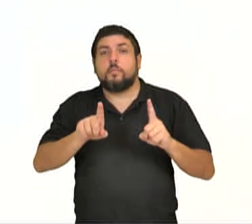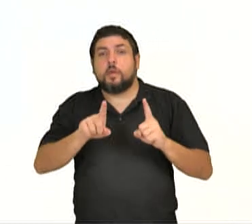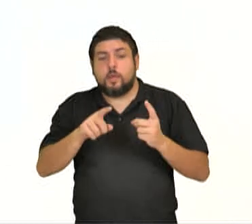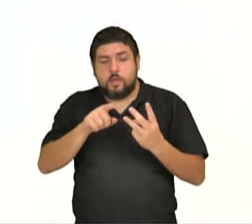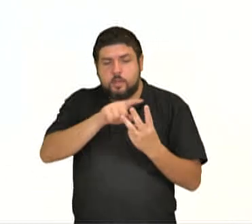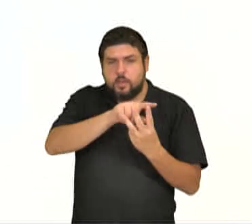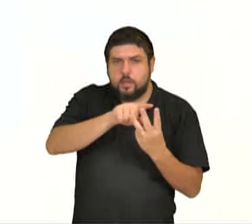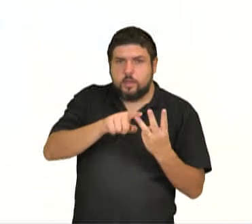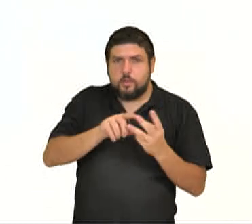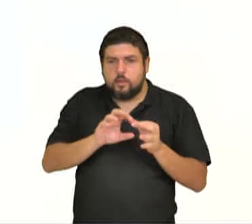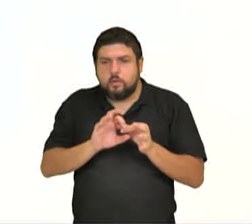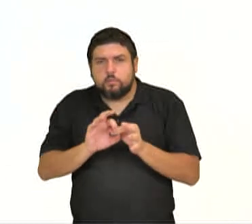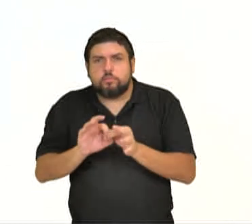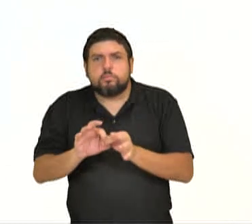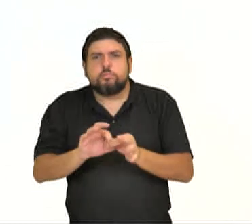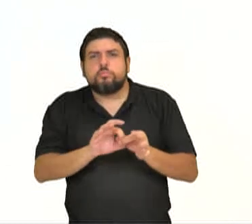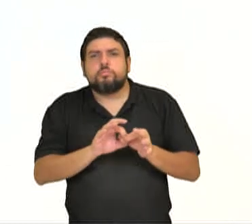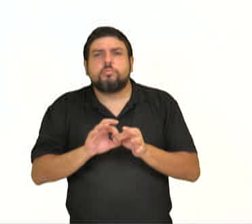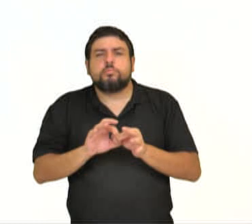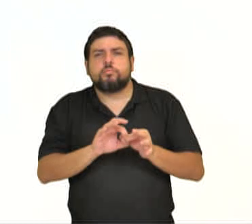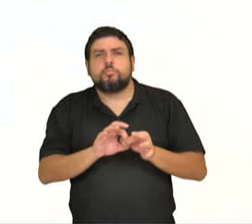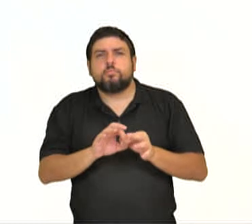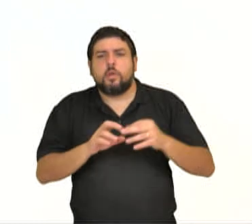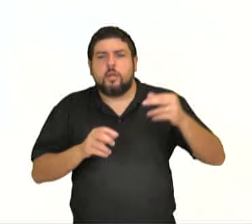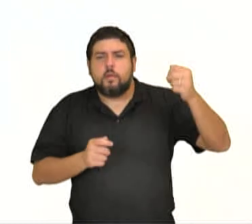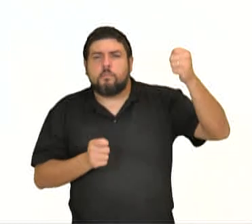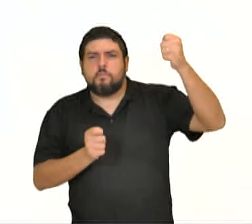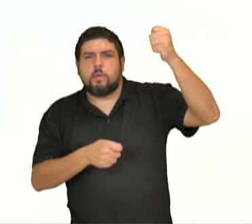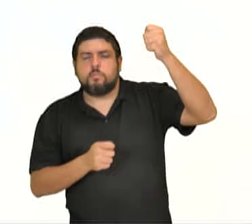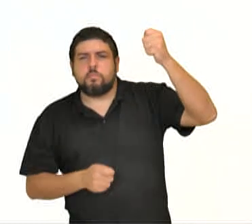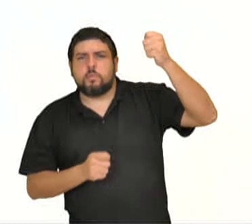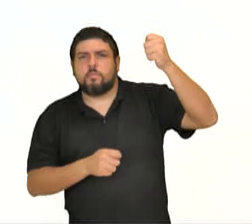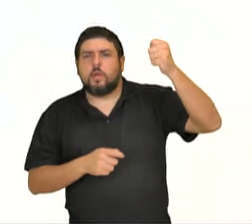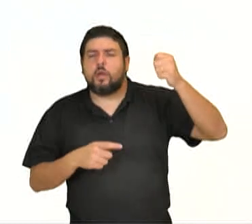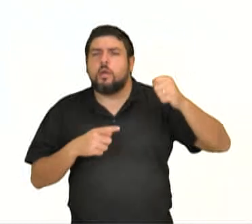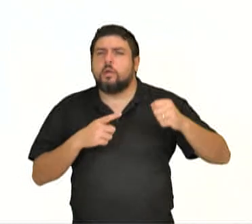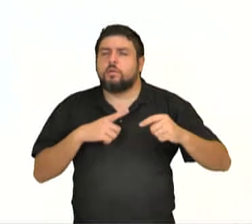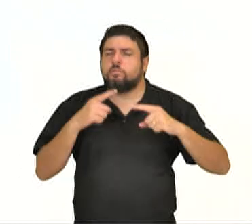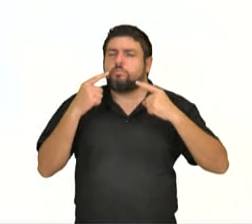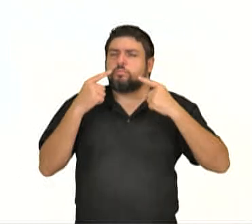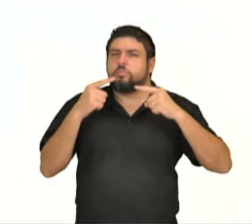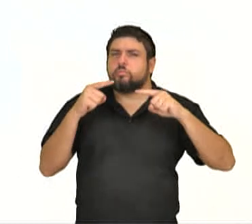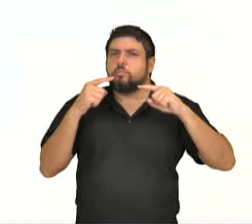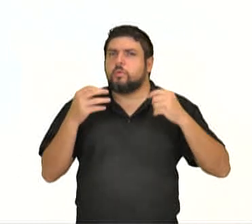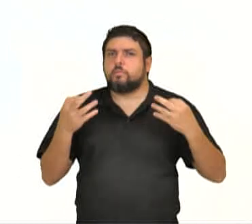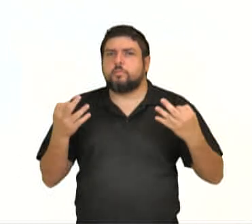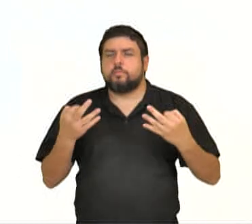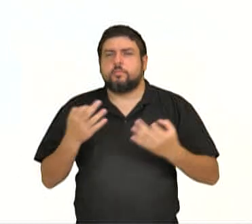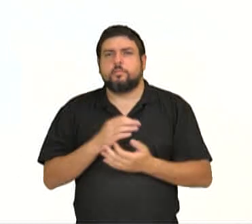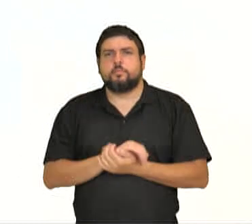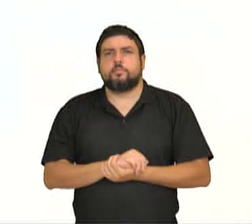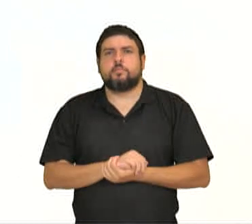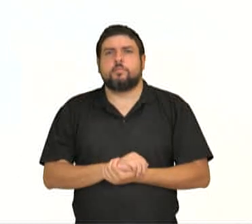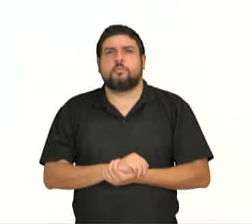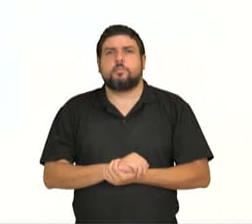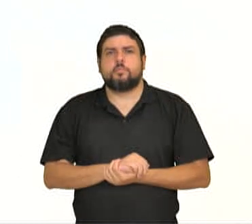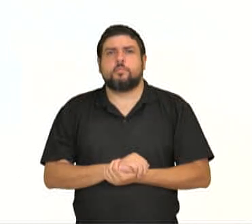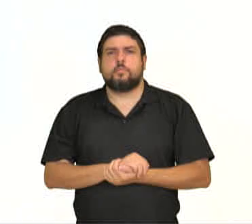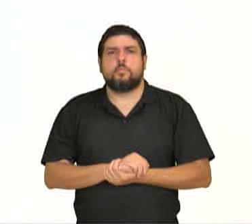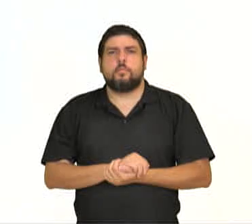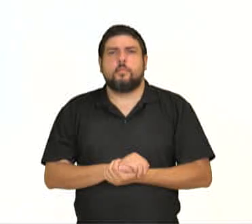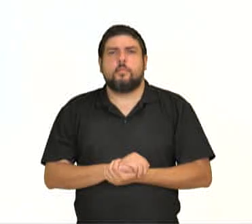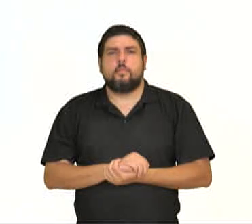interpenetram e se completam, formando um quadro harmônico perfeito, tá? Então,